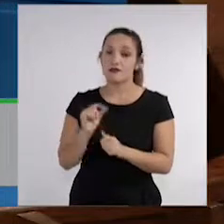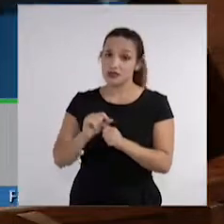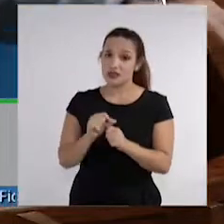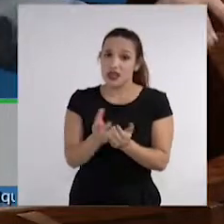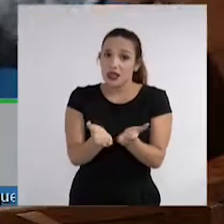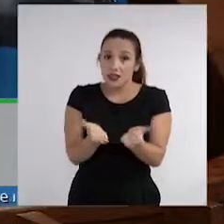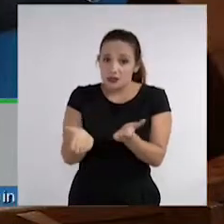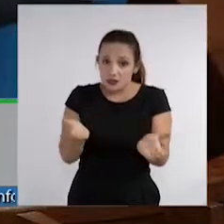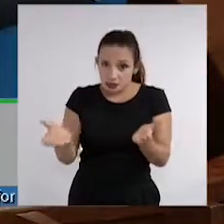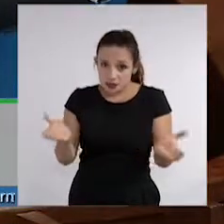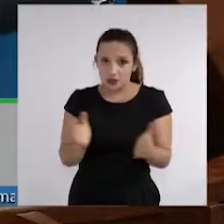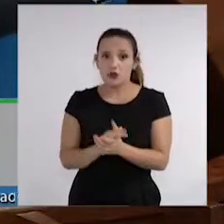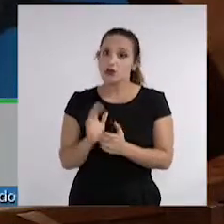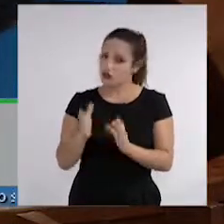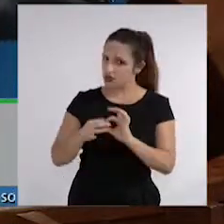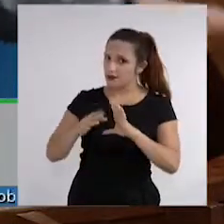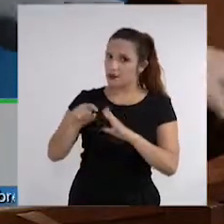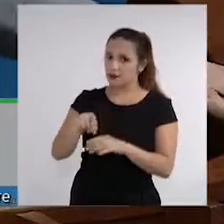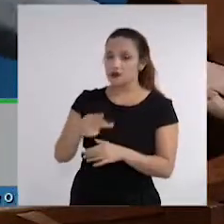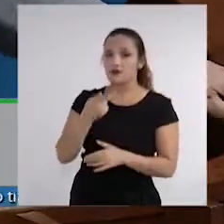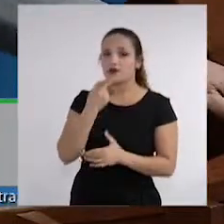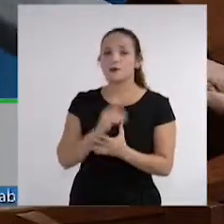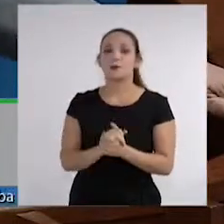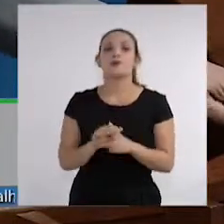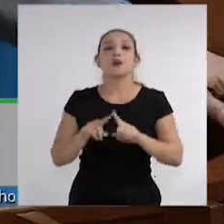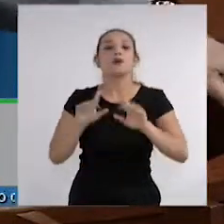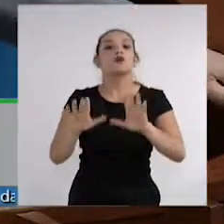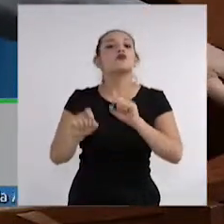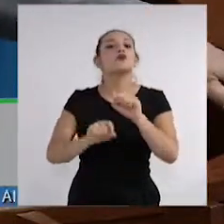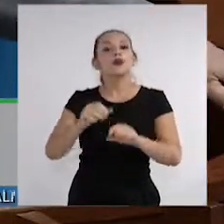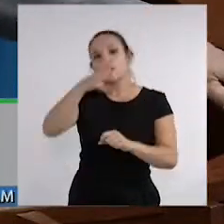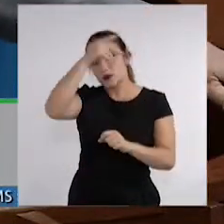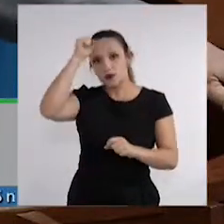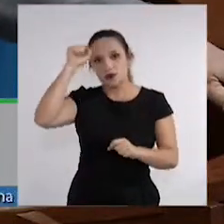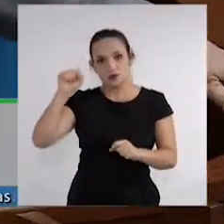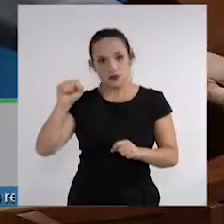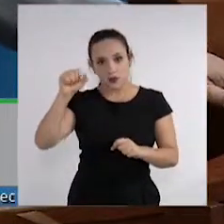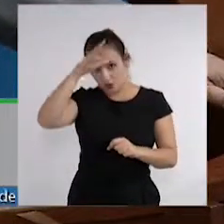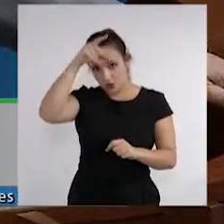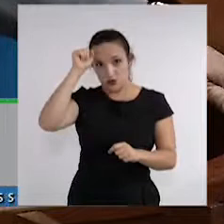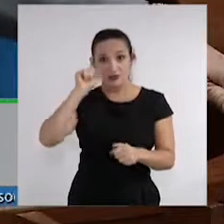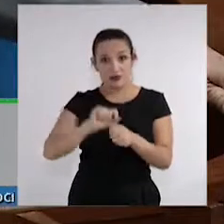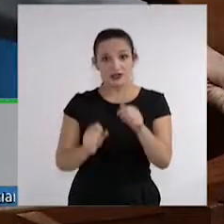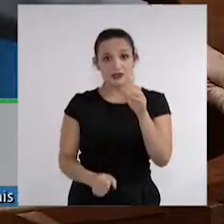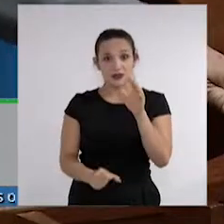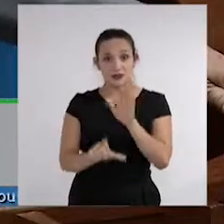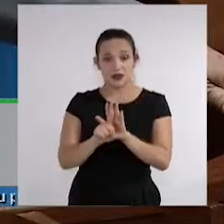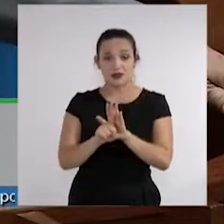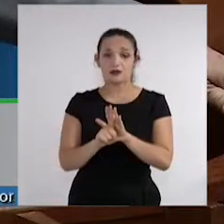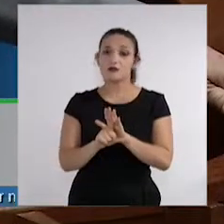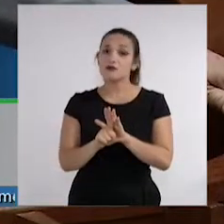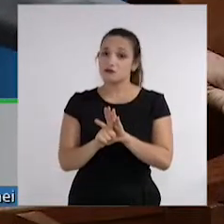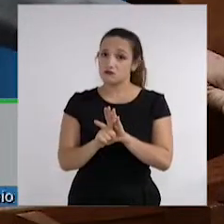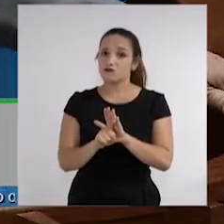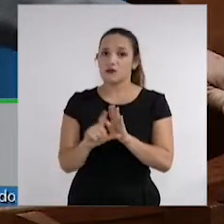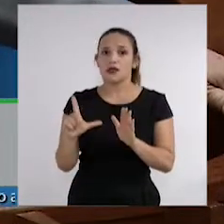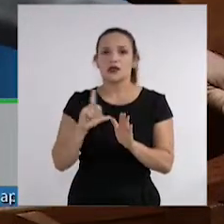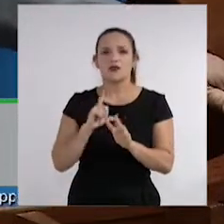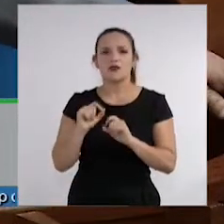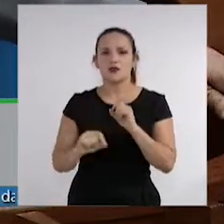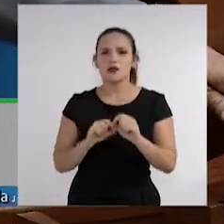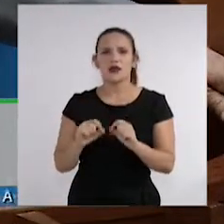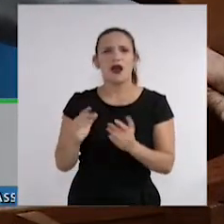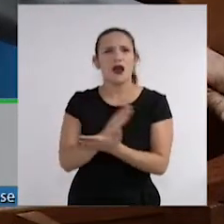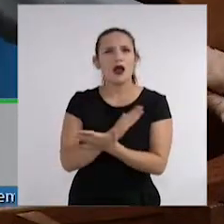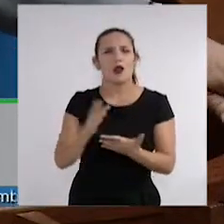licitatório. Já concedo a parte a Vossa Excelência. Mato Grosso elaborou essa lei e teve uma ação declaratória de